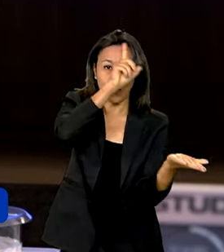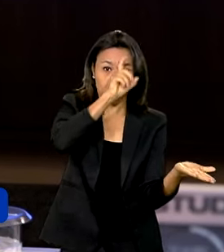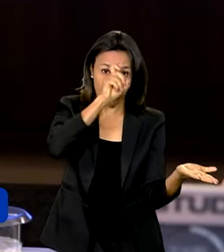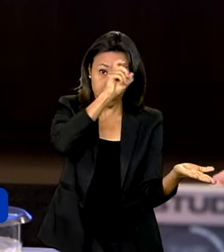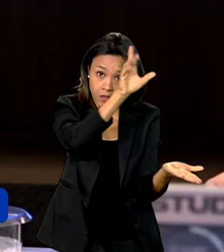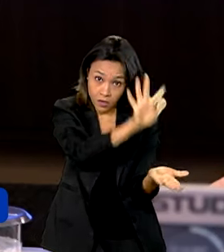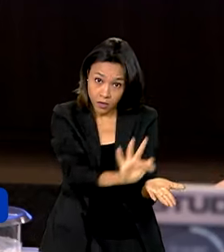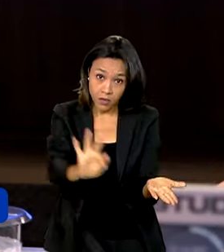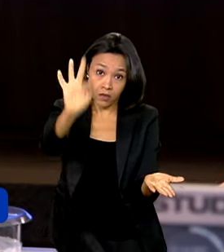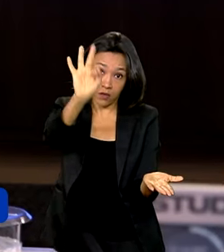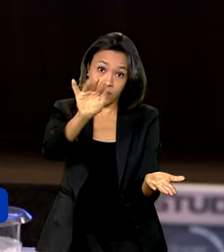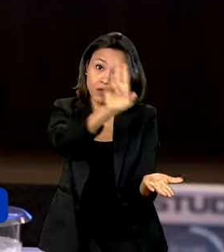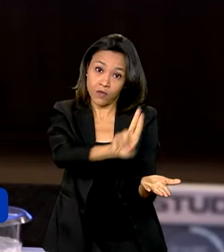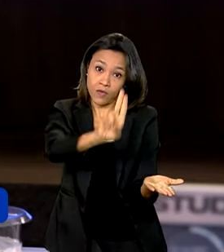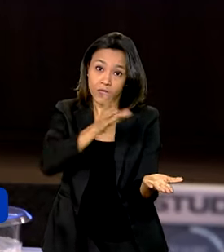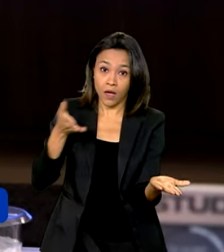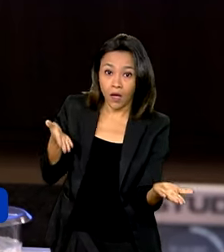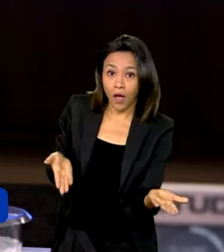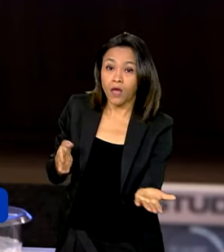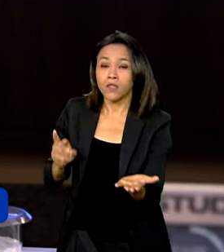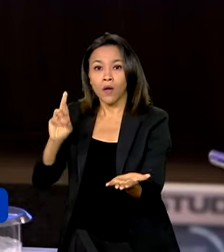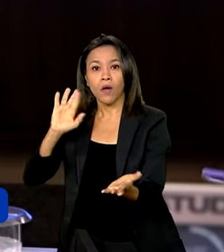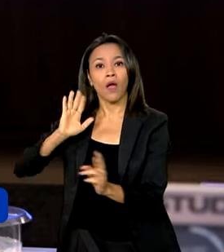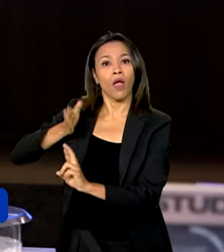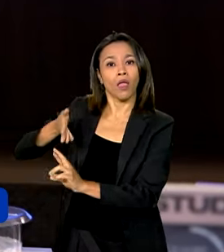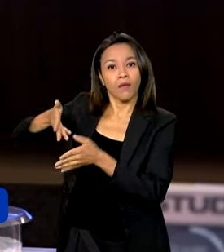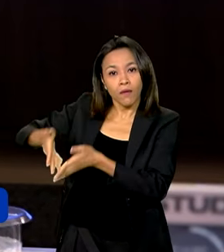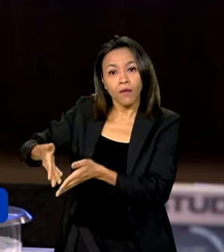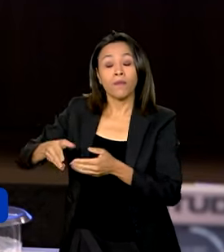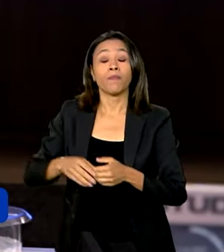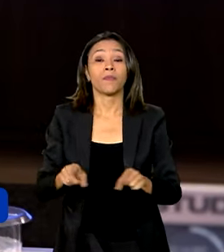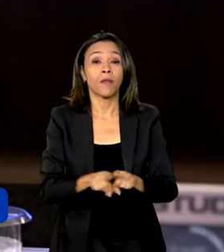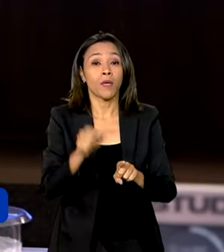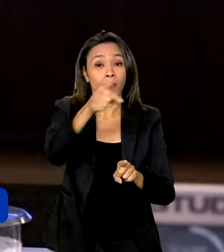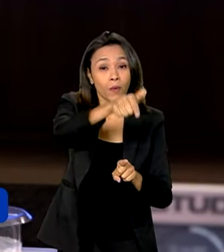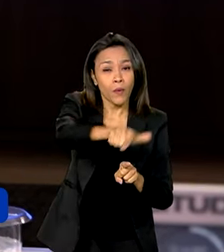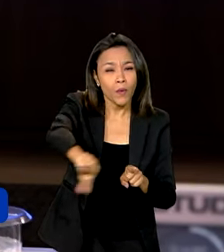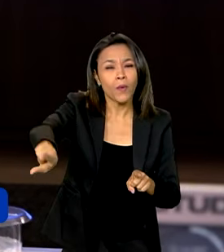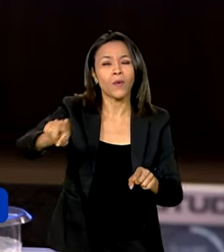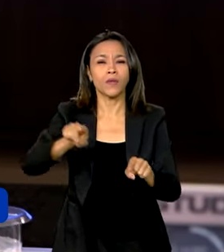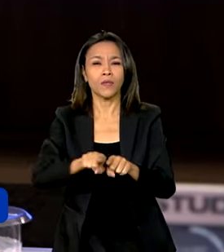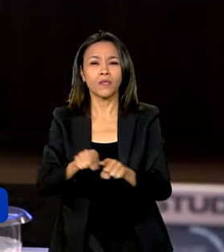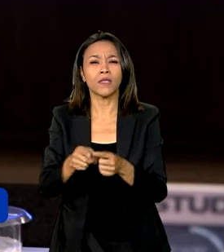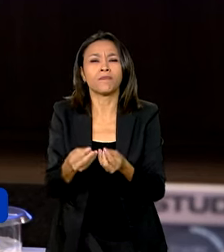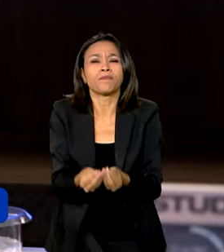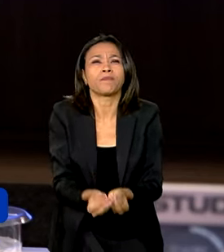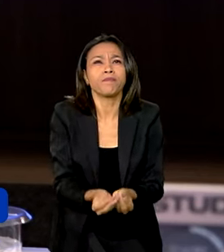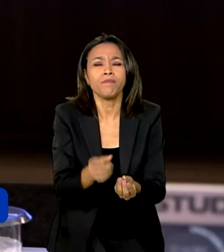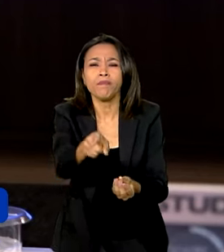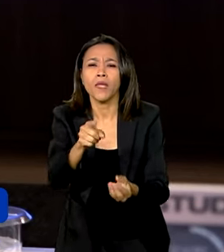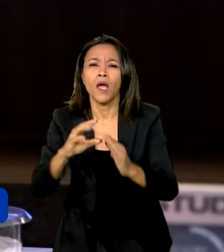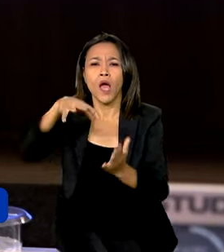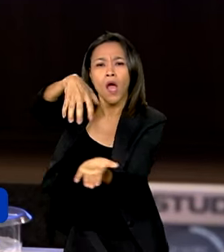Fiocruz temos atuado assim vendo questões de abastecimento nos hospitais de melhoria nos fluxos de